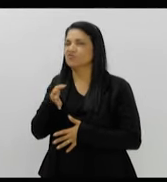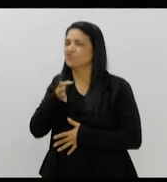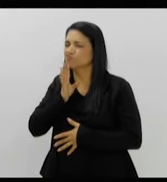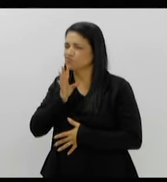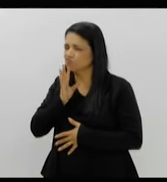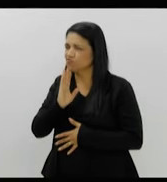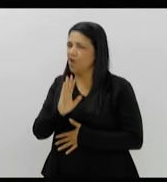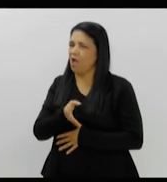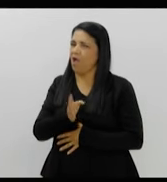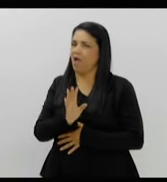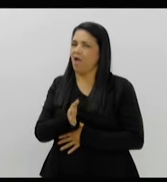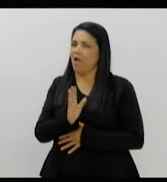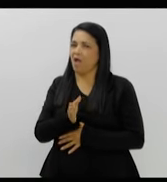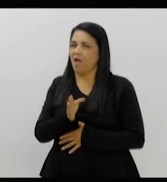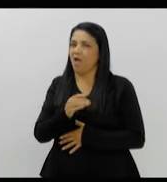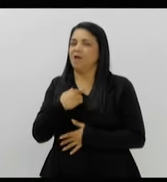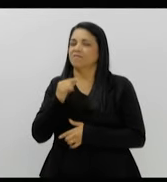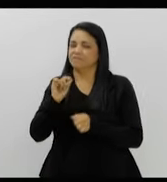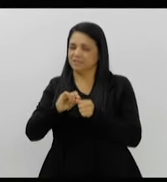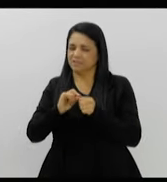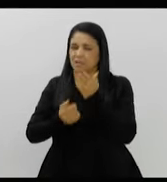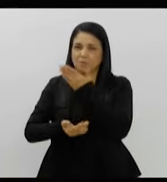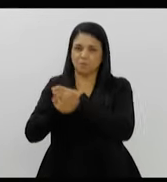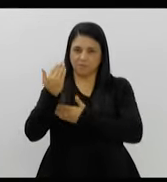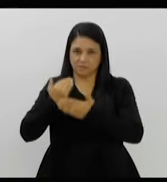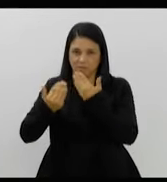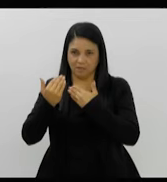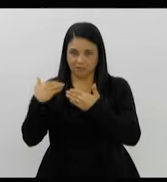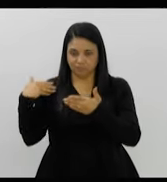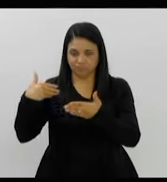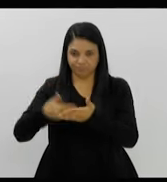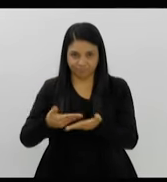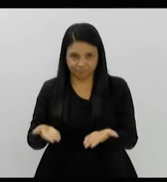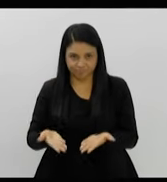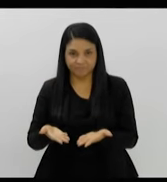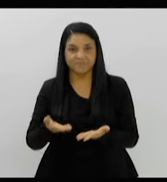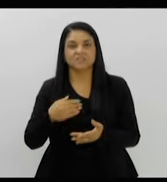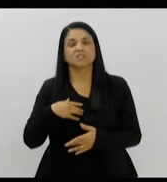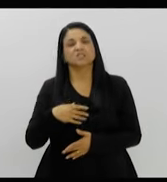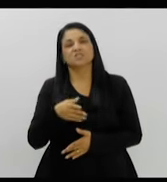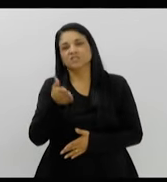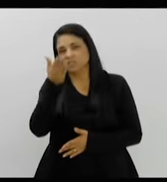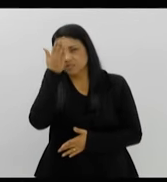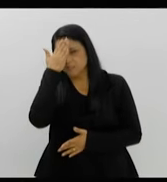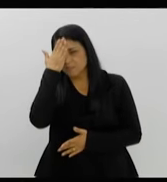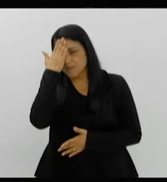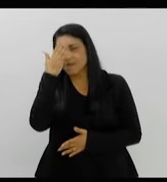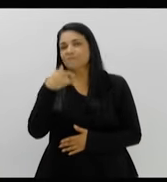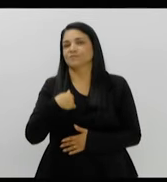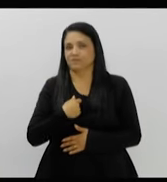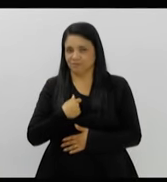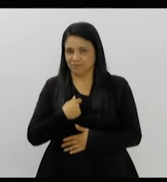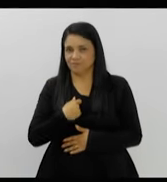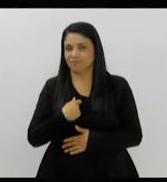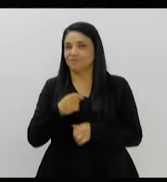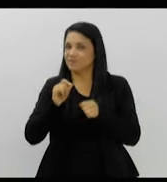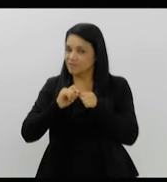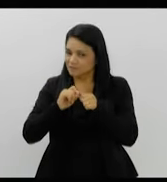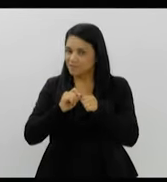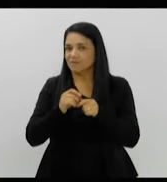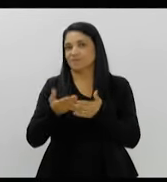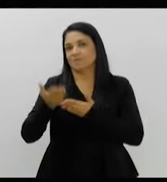conhecemos o que eles fizeram Nós Sabemos o Que Vocês Fizeram no Verão Passado Eduardo